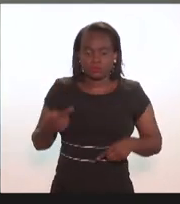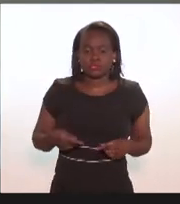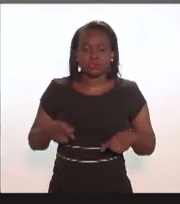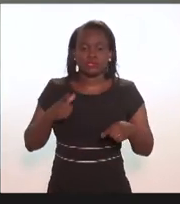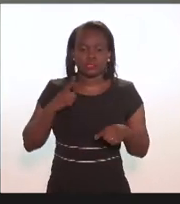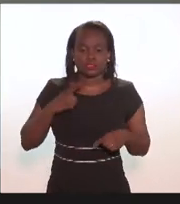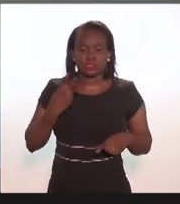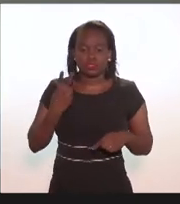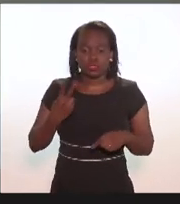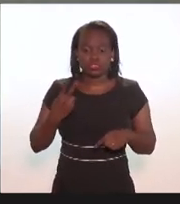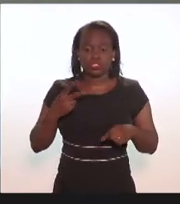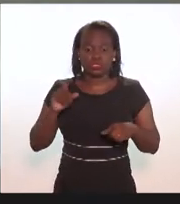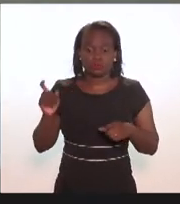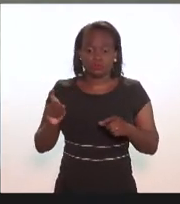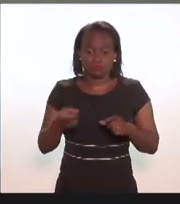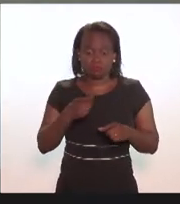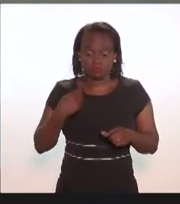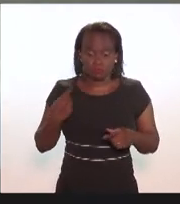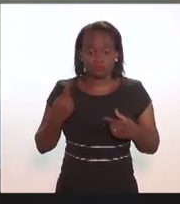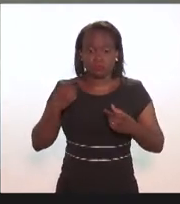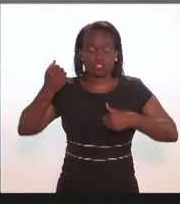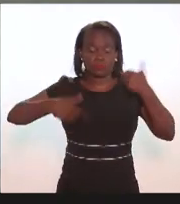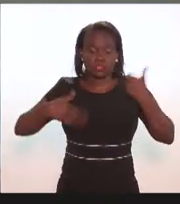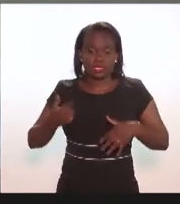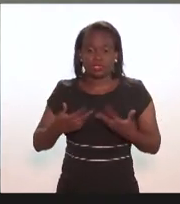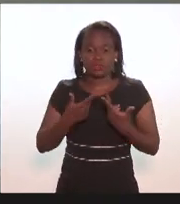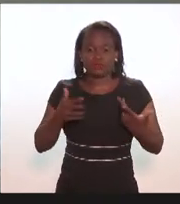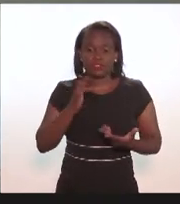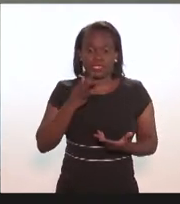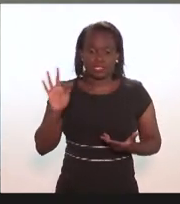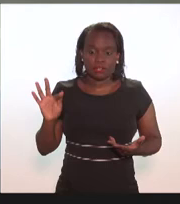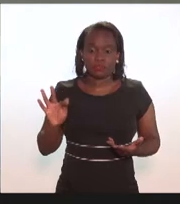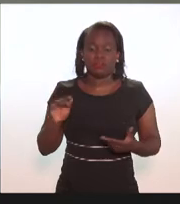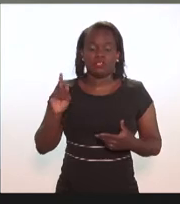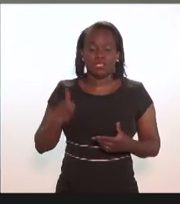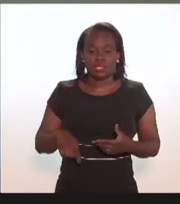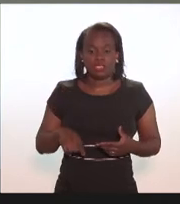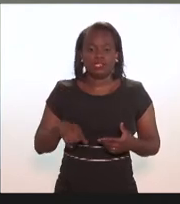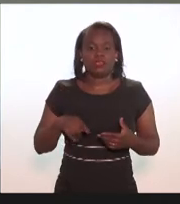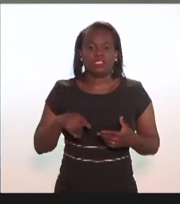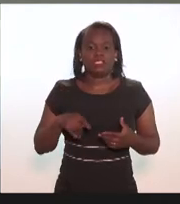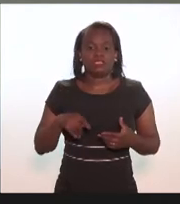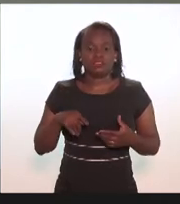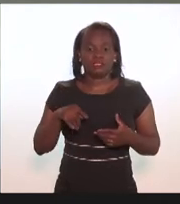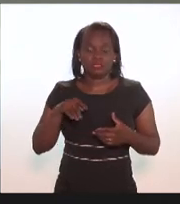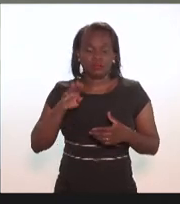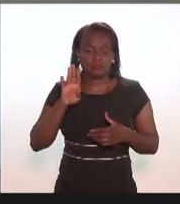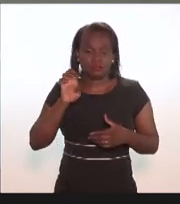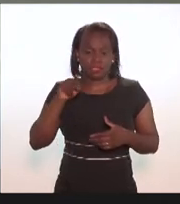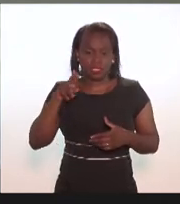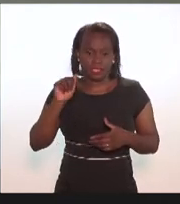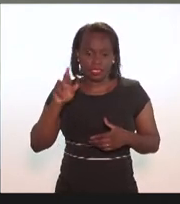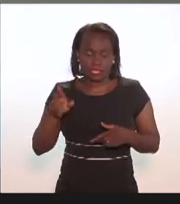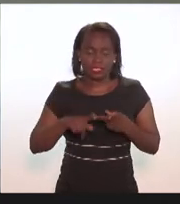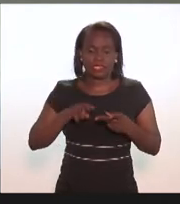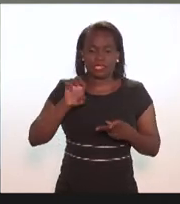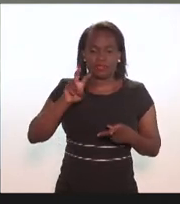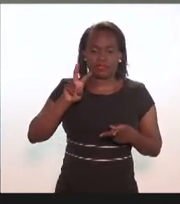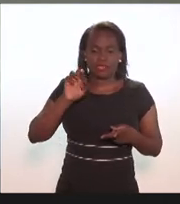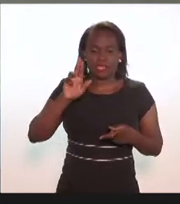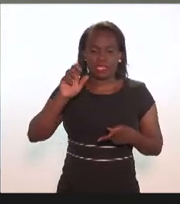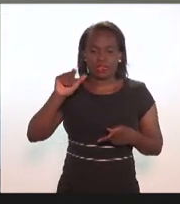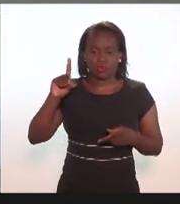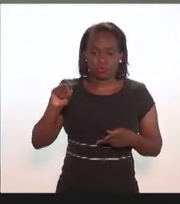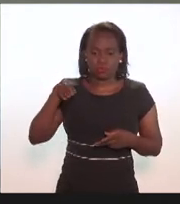trazendo dois grandes tributaristas para discutir as questões federais, que é o Bernard Api e o doutor Everardo Maciel, e